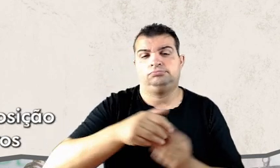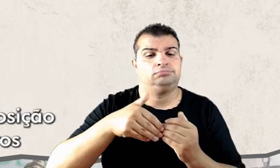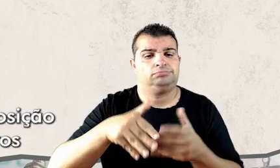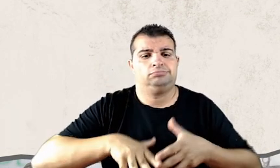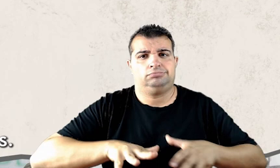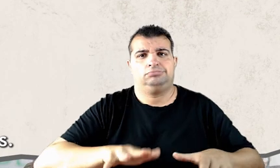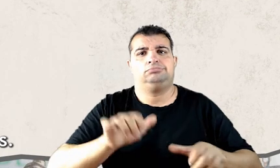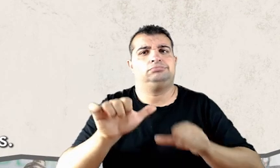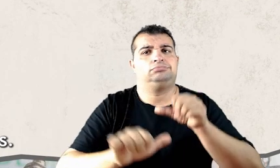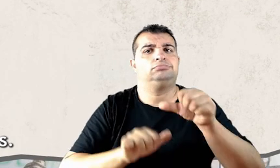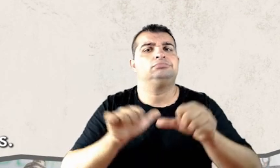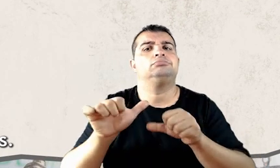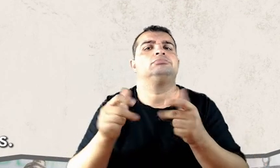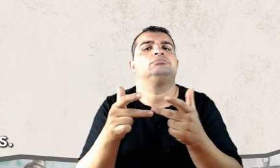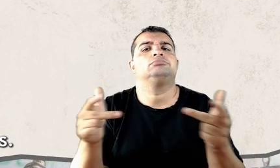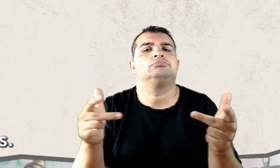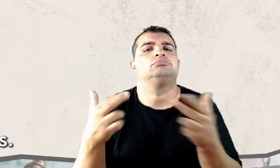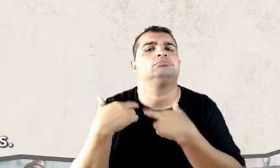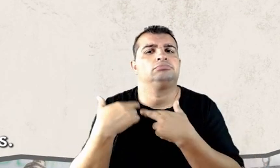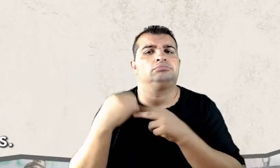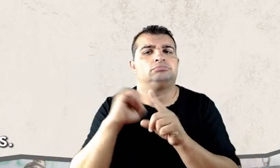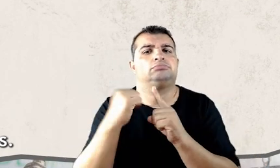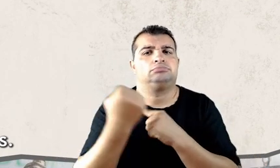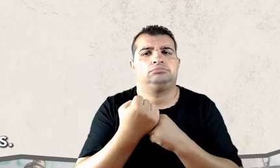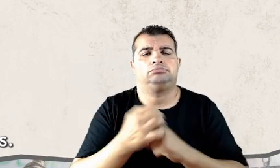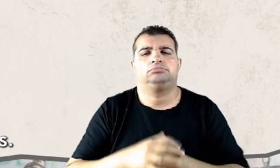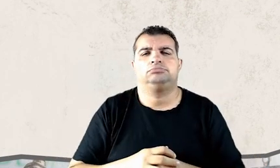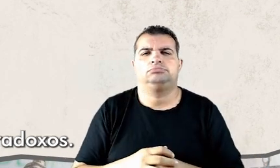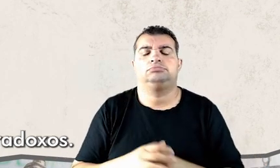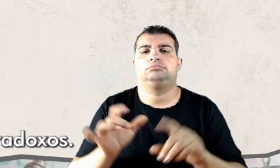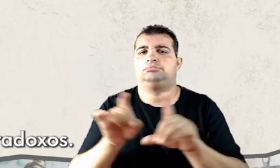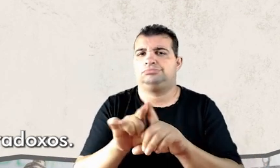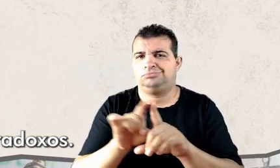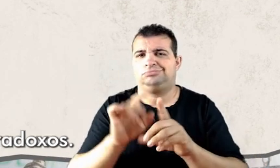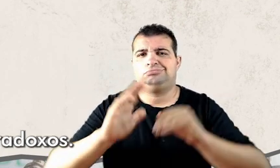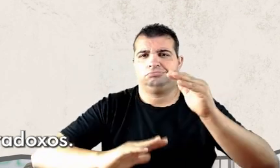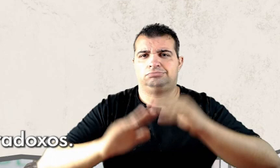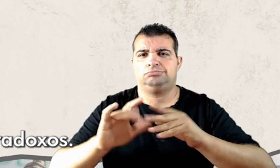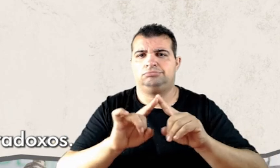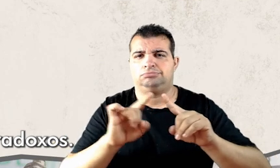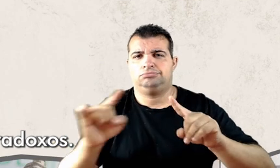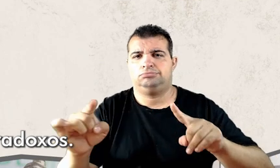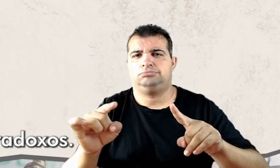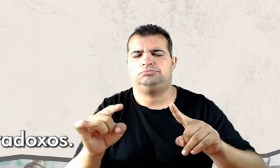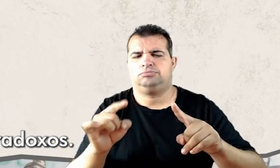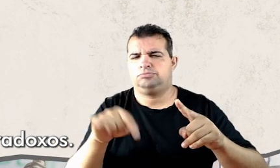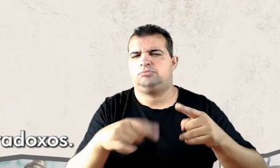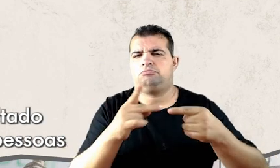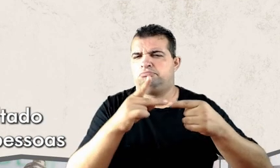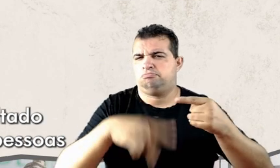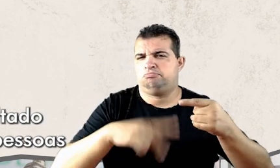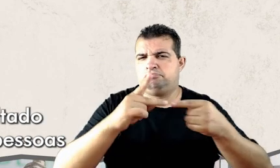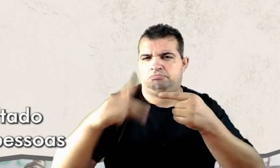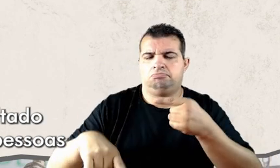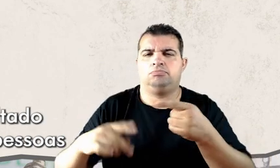dos nascedouros para mudar a composição e função social dos conselhos. Isso também foi se construindo ao longo desses paradoxos,